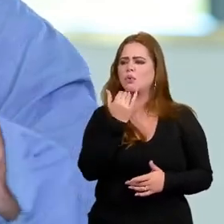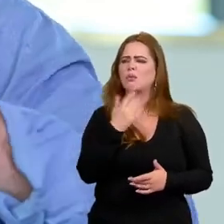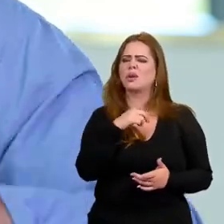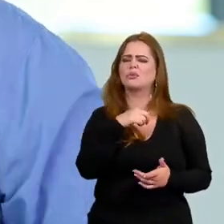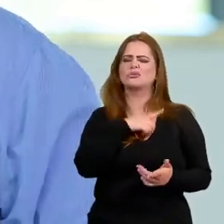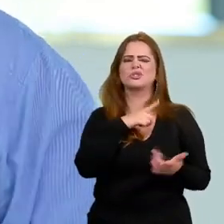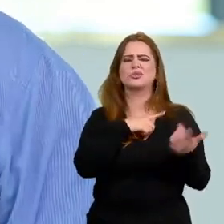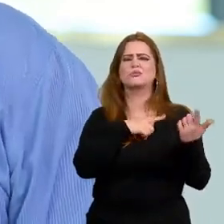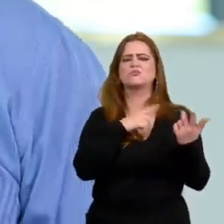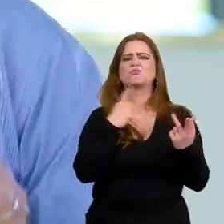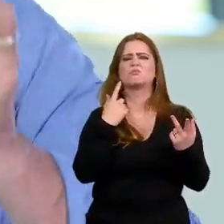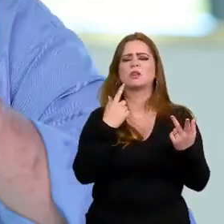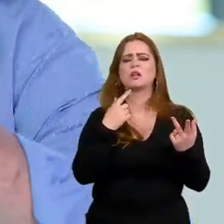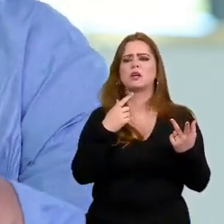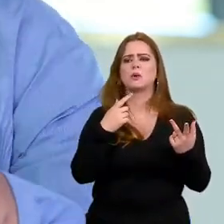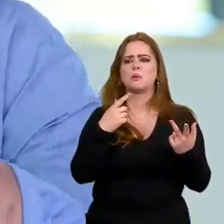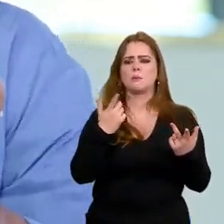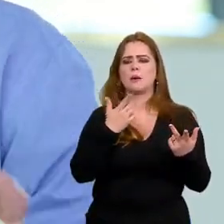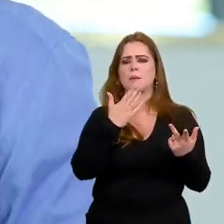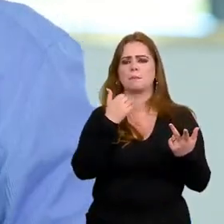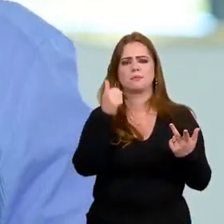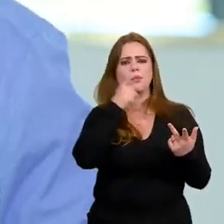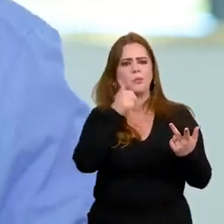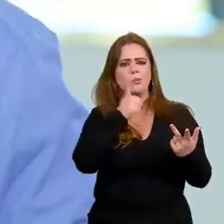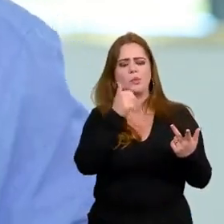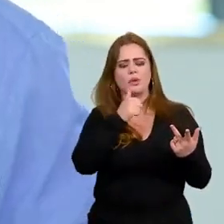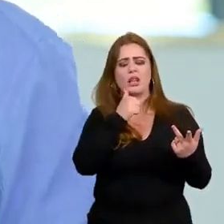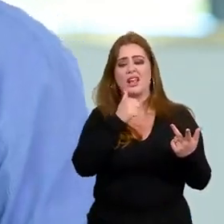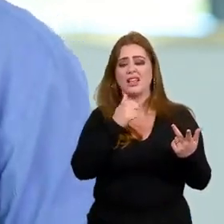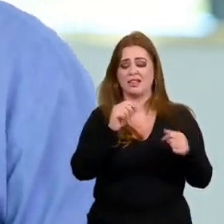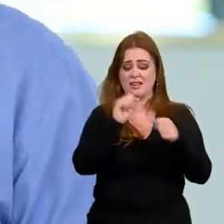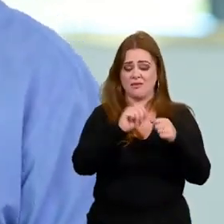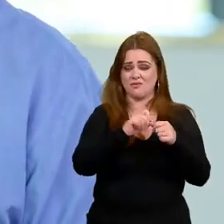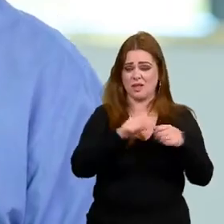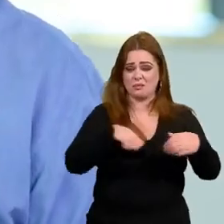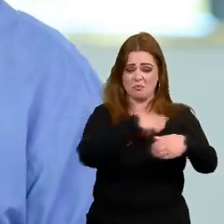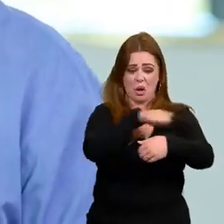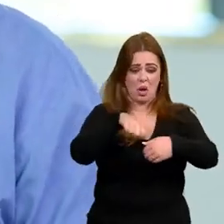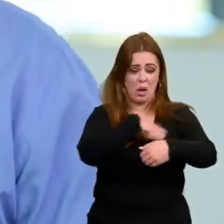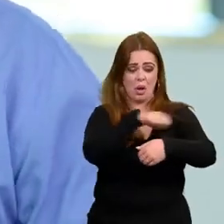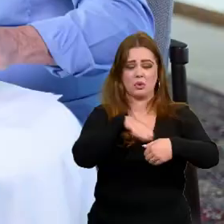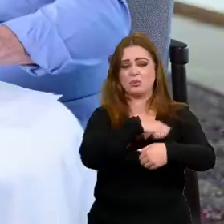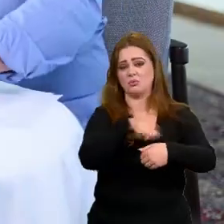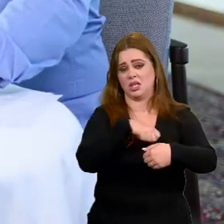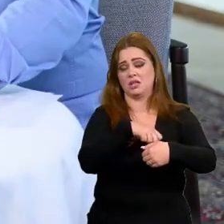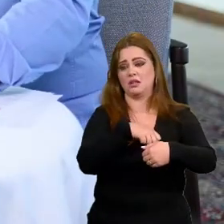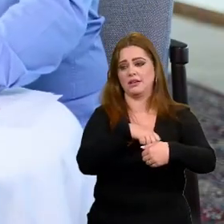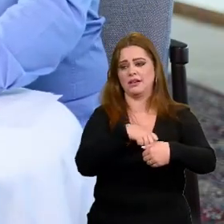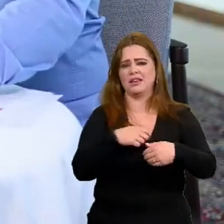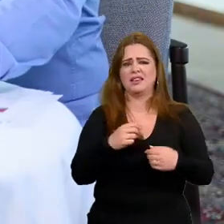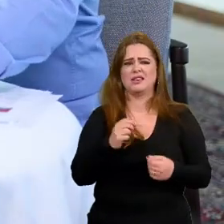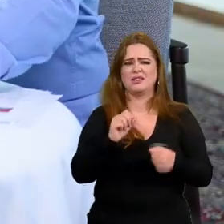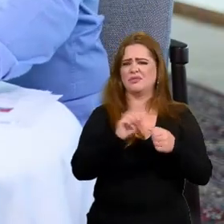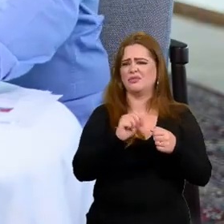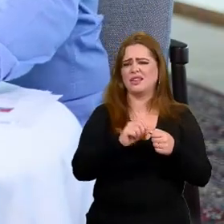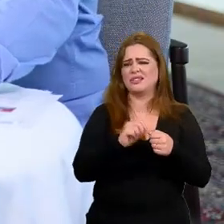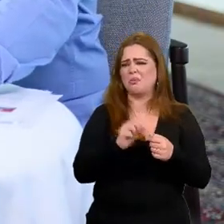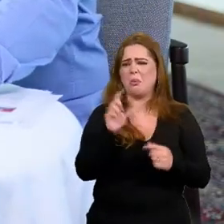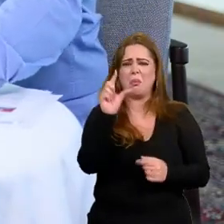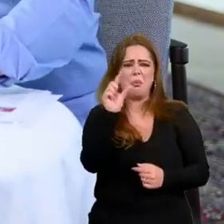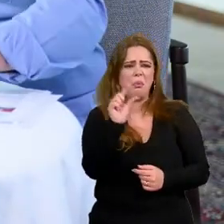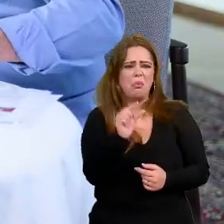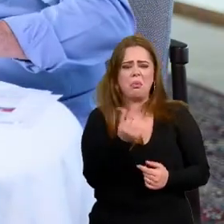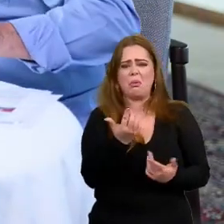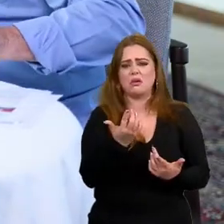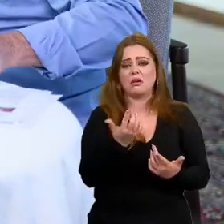chefe de cozinha francesa aqui, que era tudo uns pouquinho de comida assim, sabe? Para a gente tem que ter quantidade, né? Eu, sinceramente, não me acostumo com